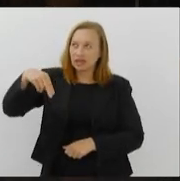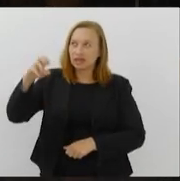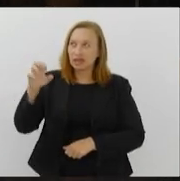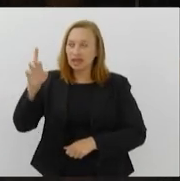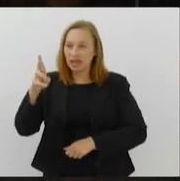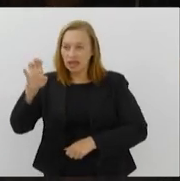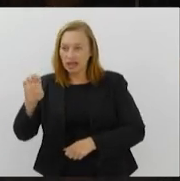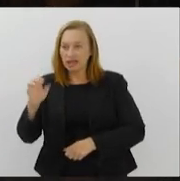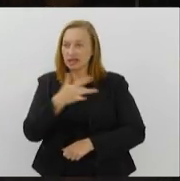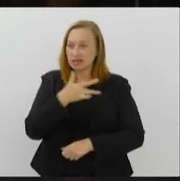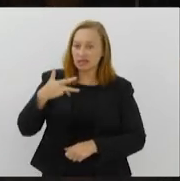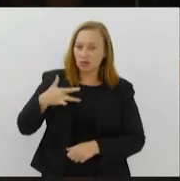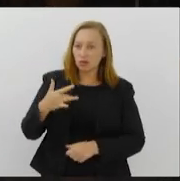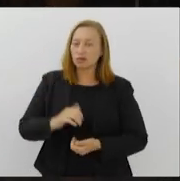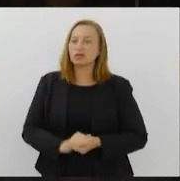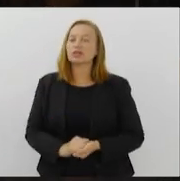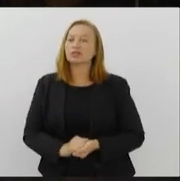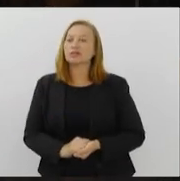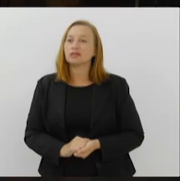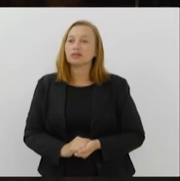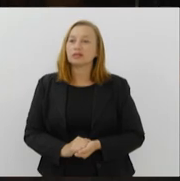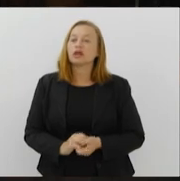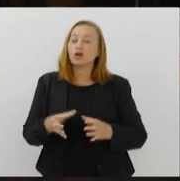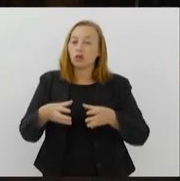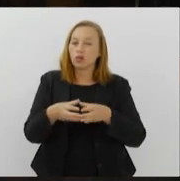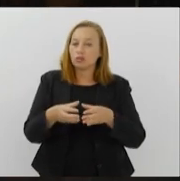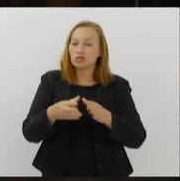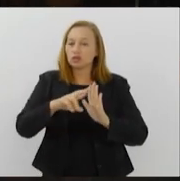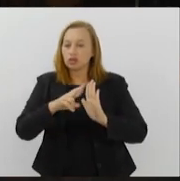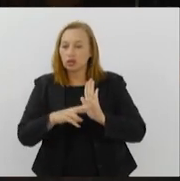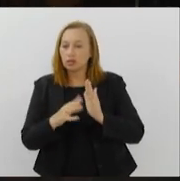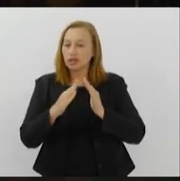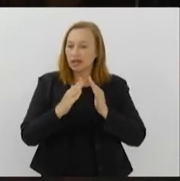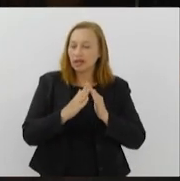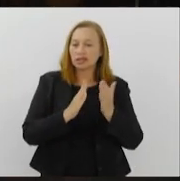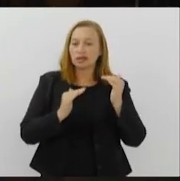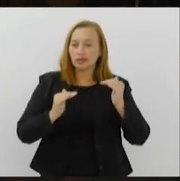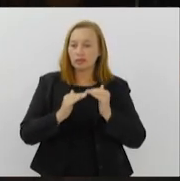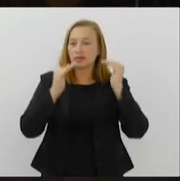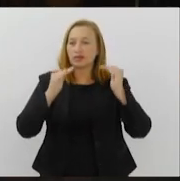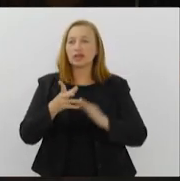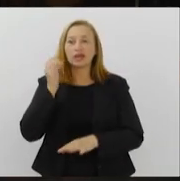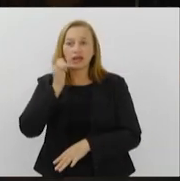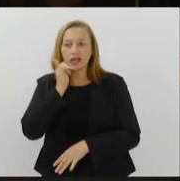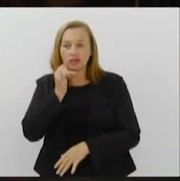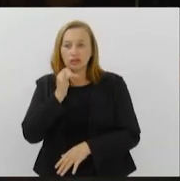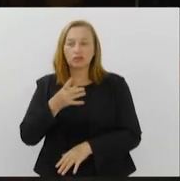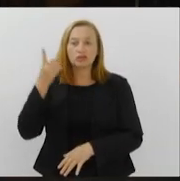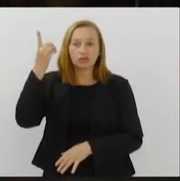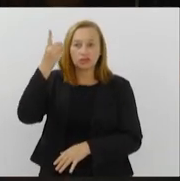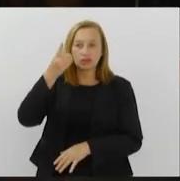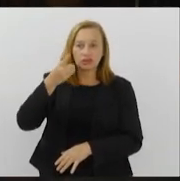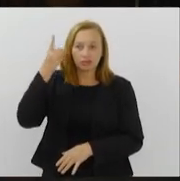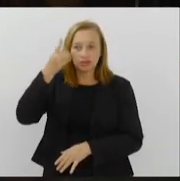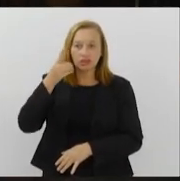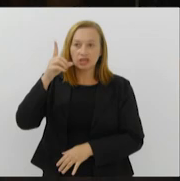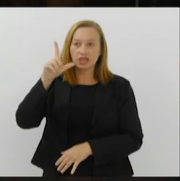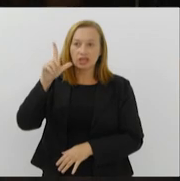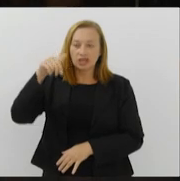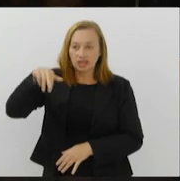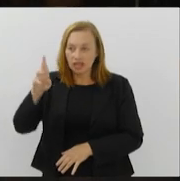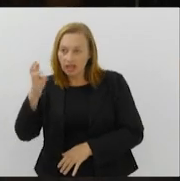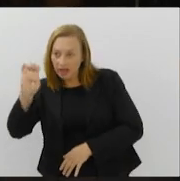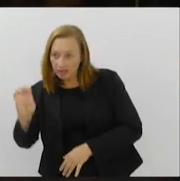Almeida, e o parecer da Comissão de Normas Internas e Proposições Externas favorável. Relator, deputado Guilherme Della Orle.